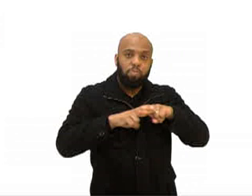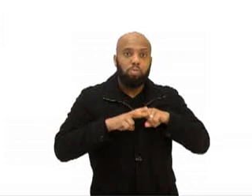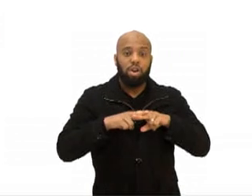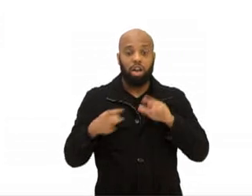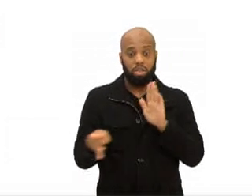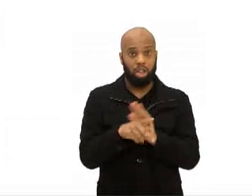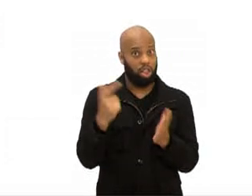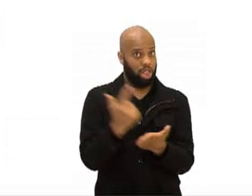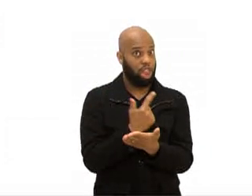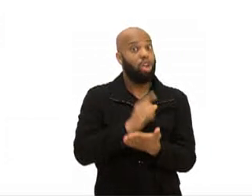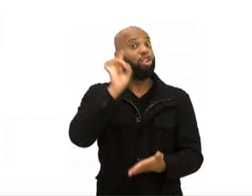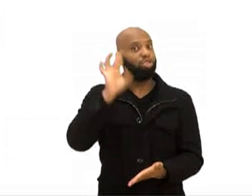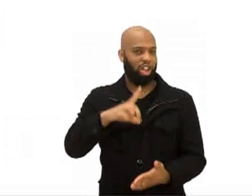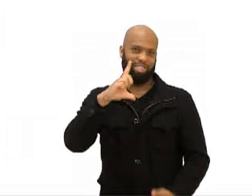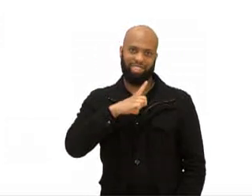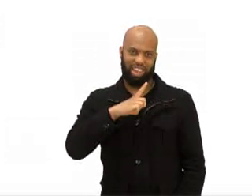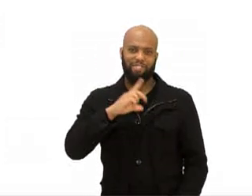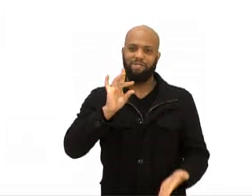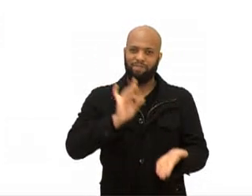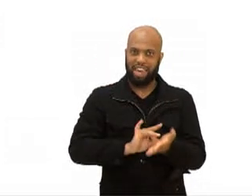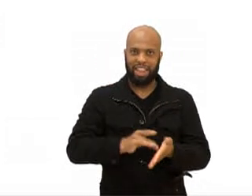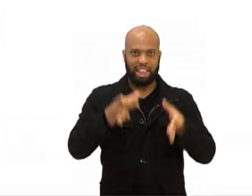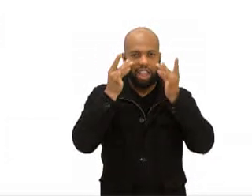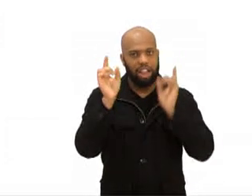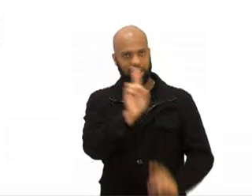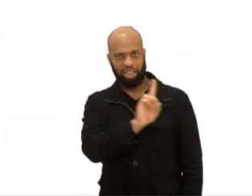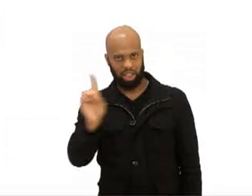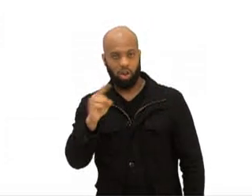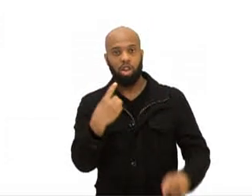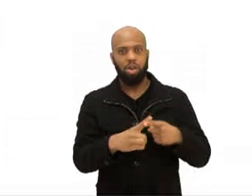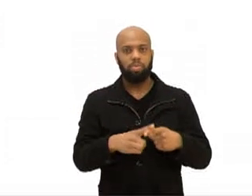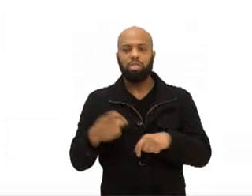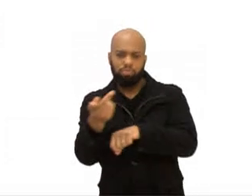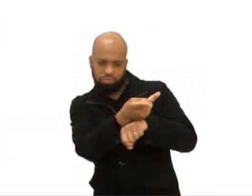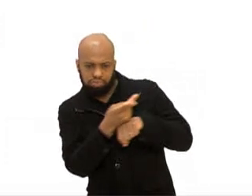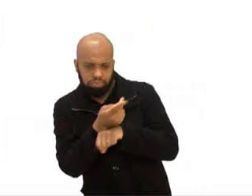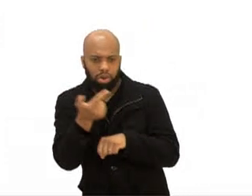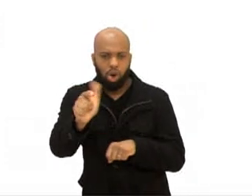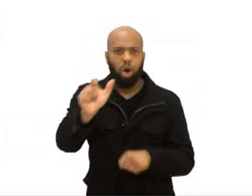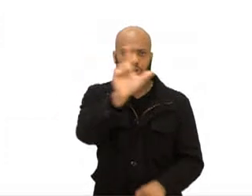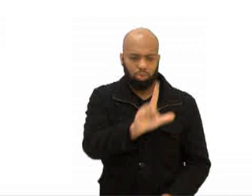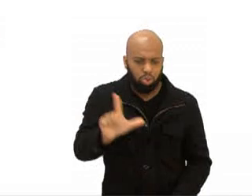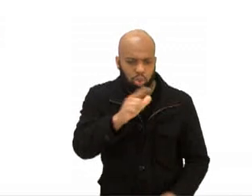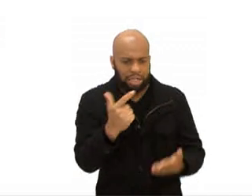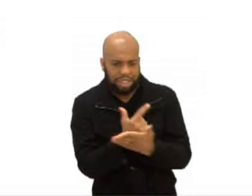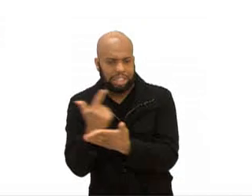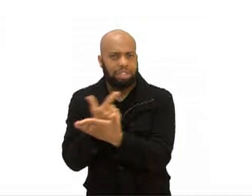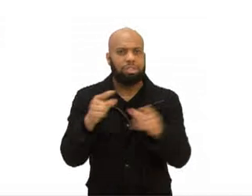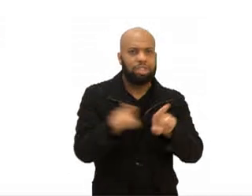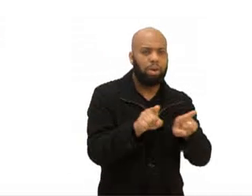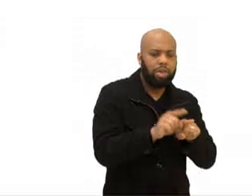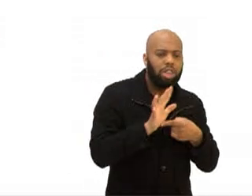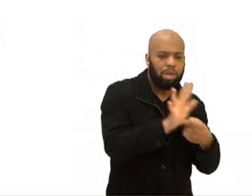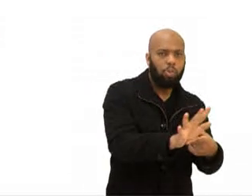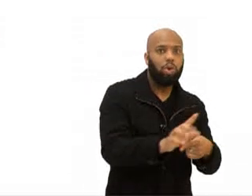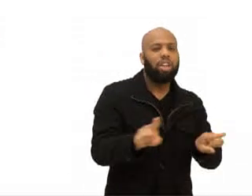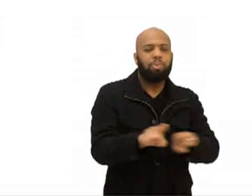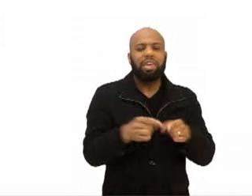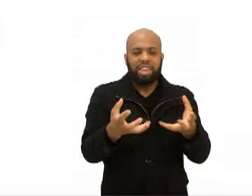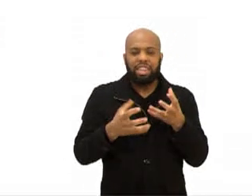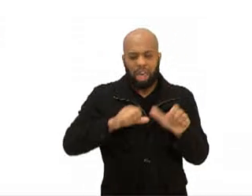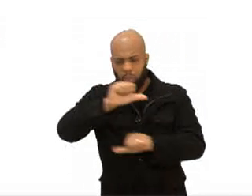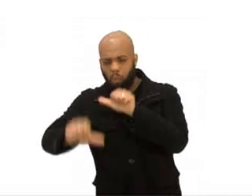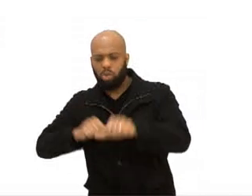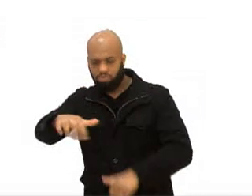obra. Nesse, alguns autores buscam elementos de outras literaturas e também da realidade para transformar o